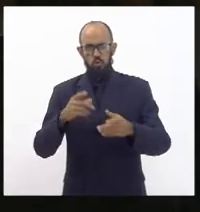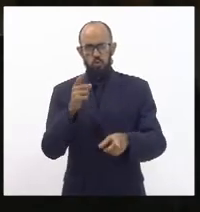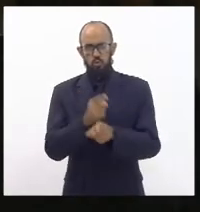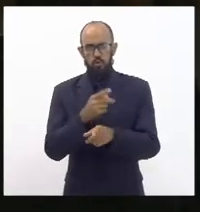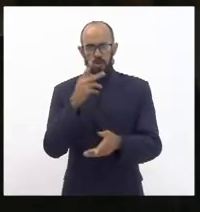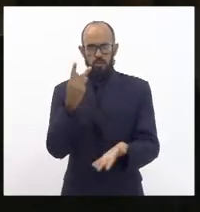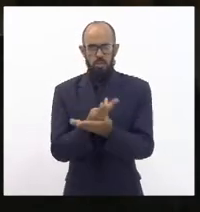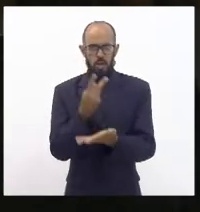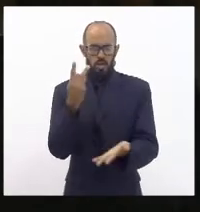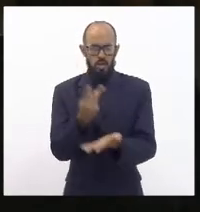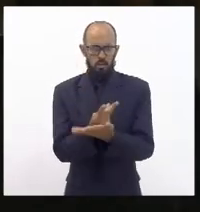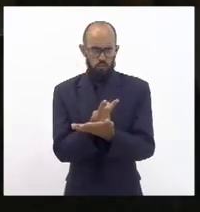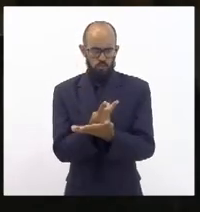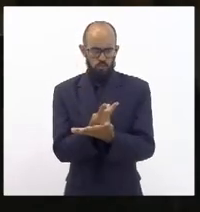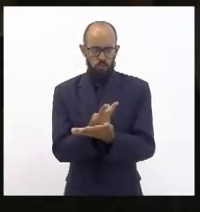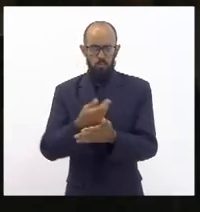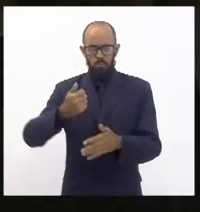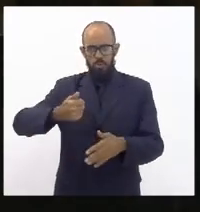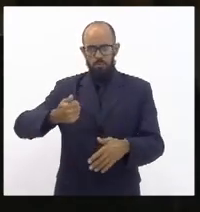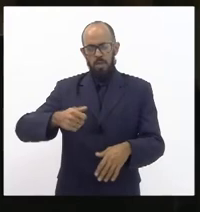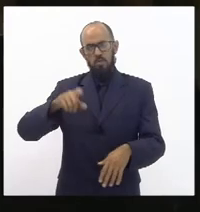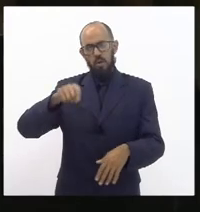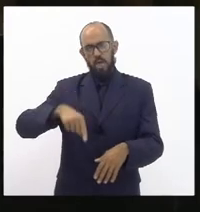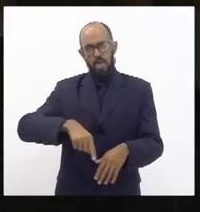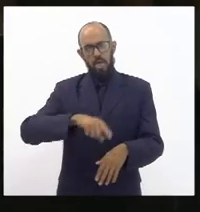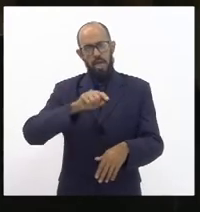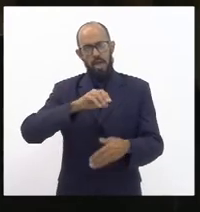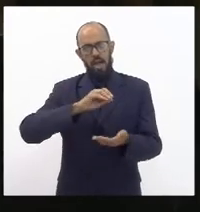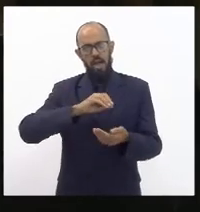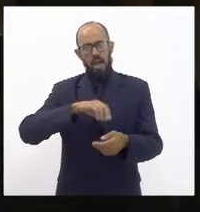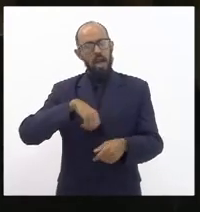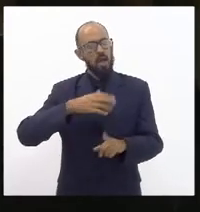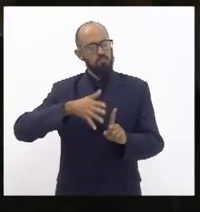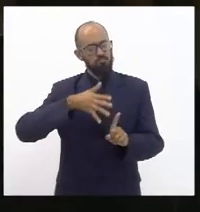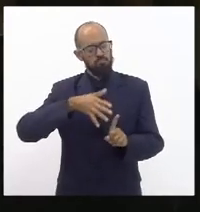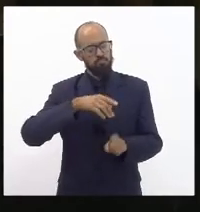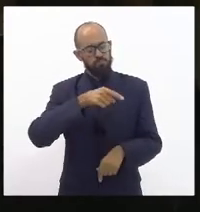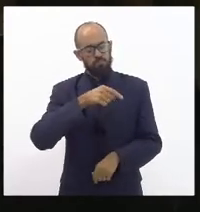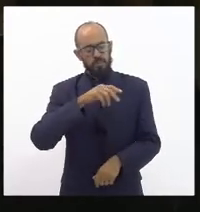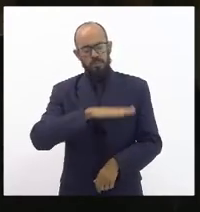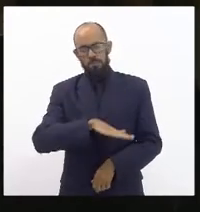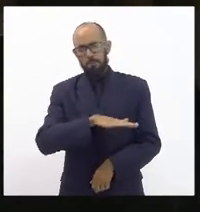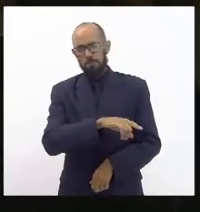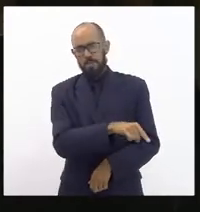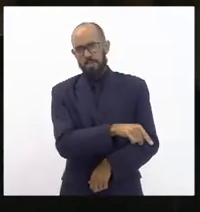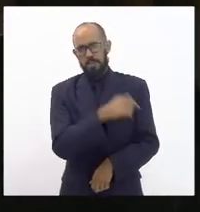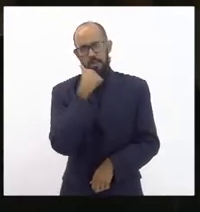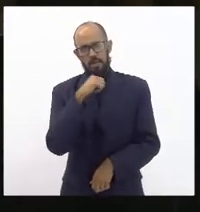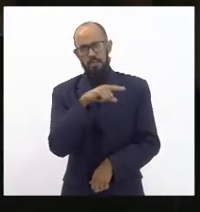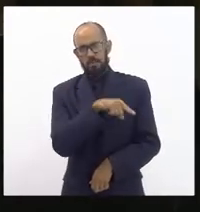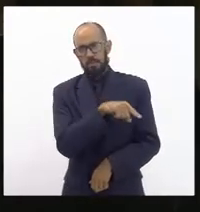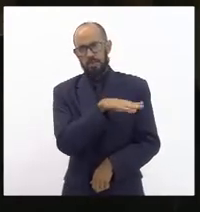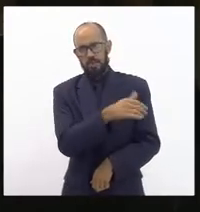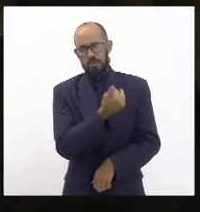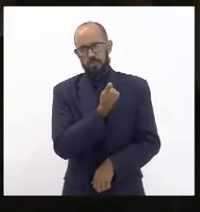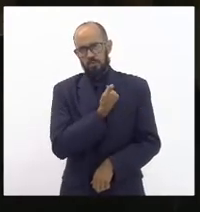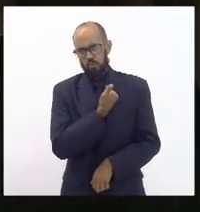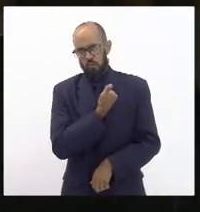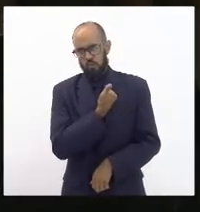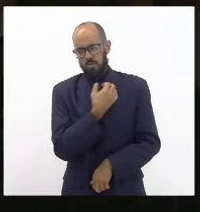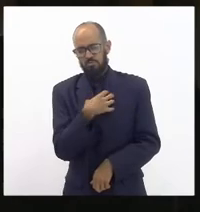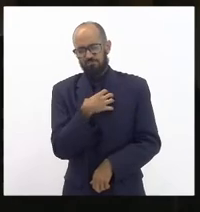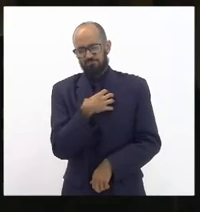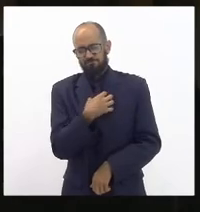o primeiro item que eu relatei foi justamente a fala dessa menina quem me tocou